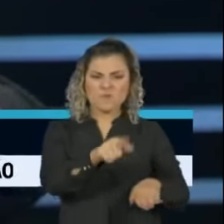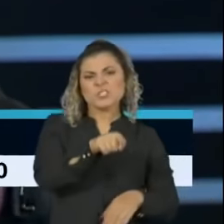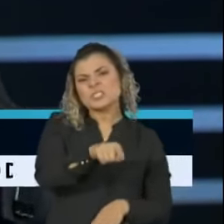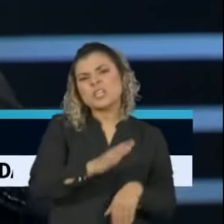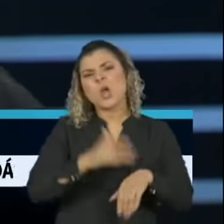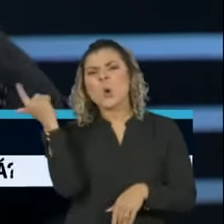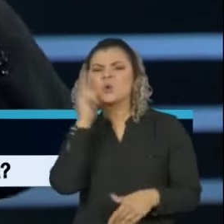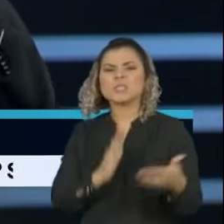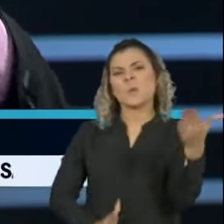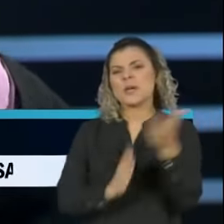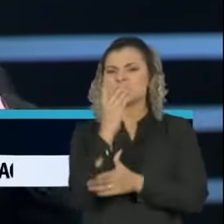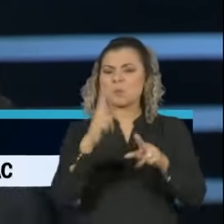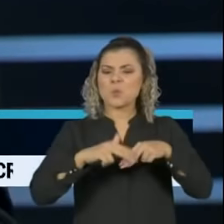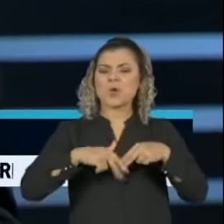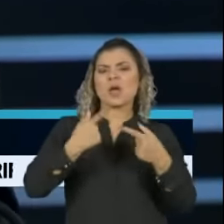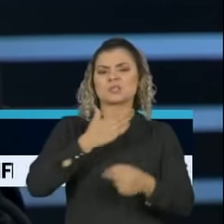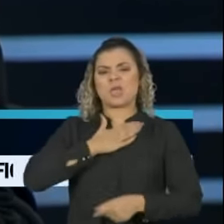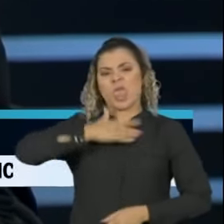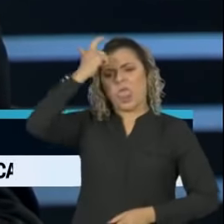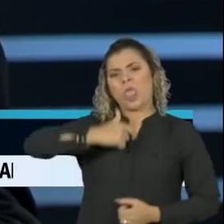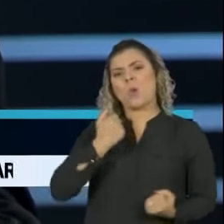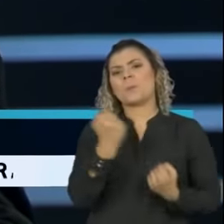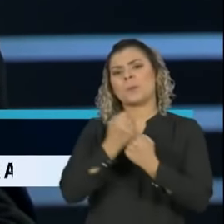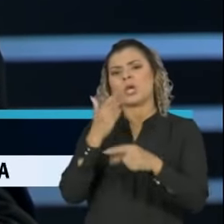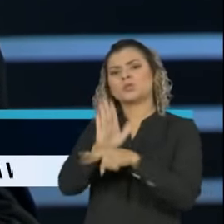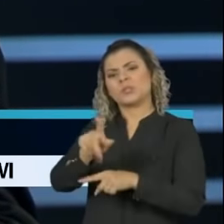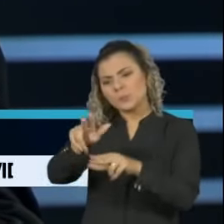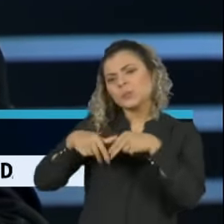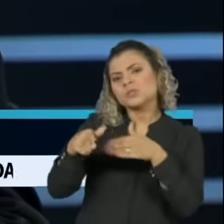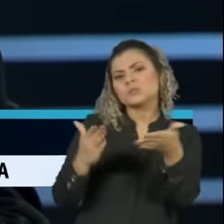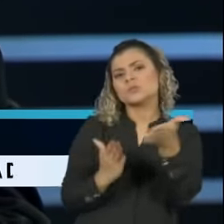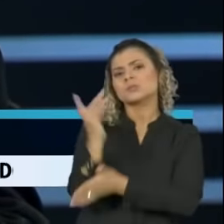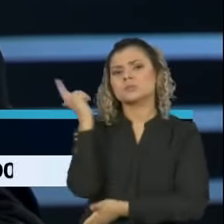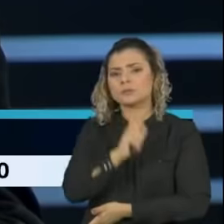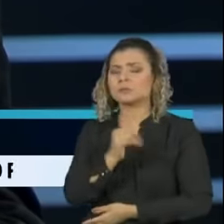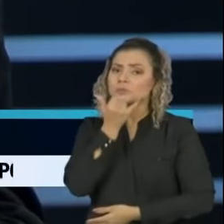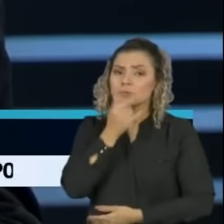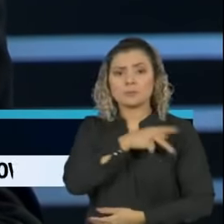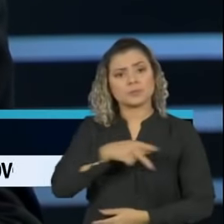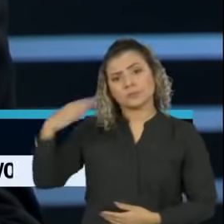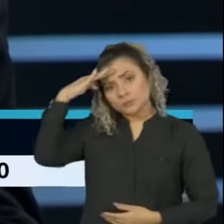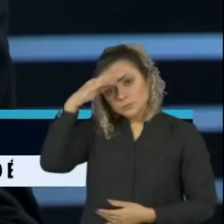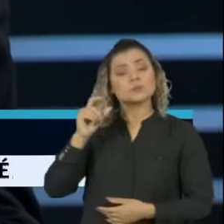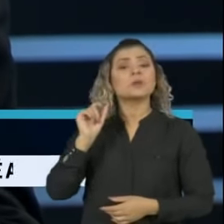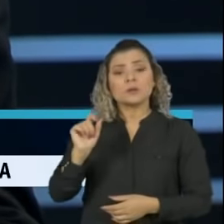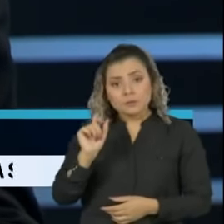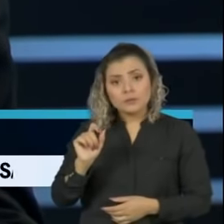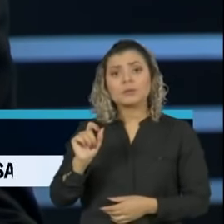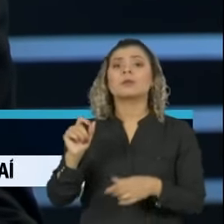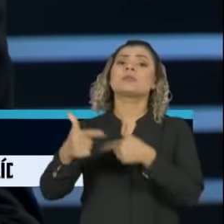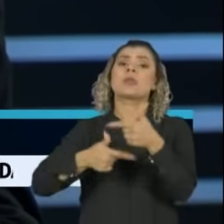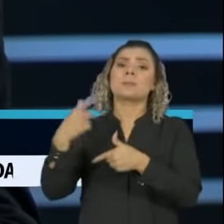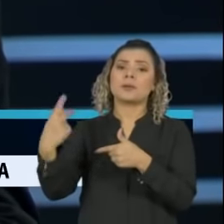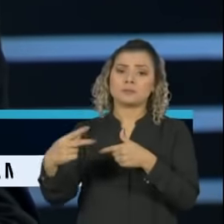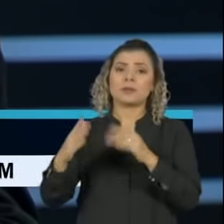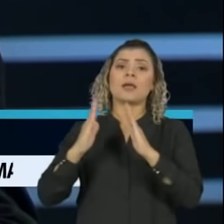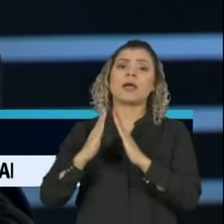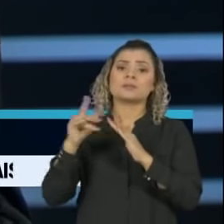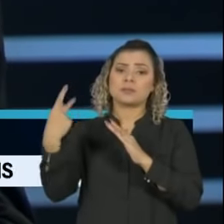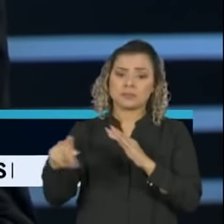meu nome, agora você quer ser presidente. Então, o Bolsonaro... ele não saiu da varanda do apartamento dele, onde ele